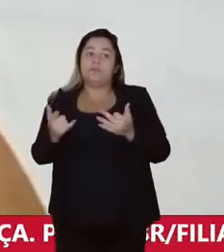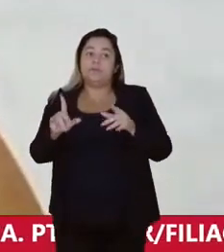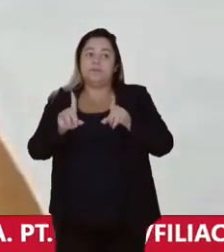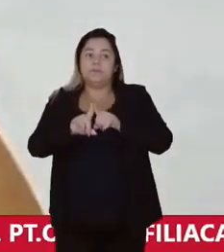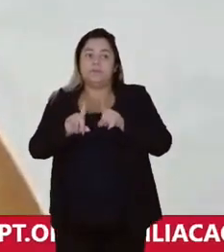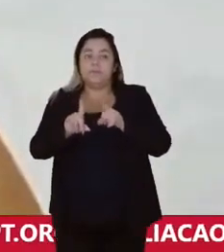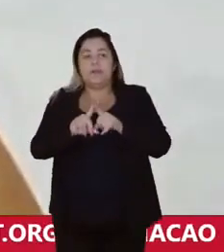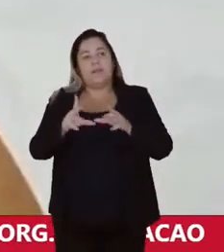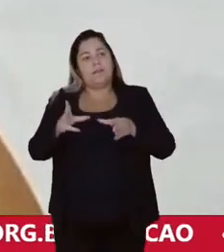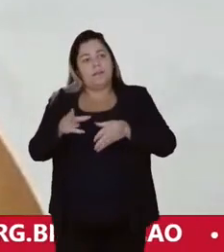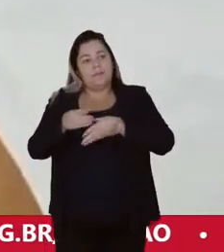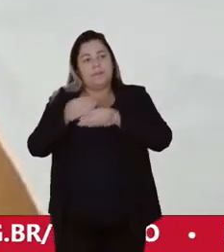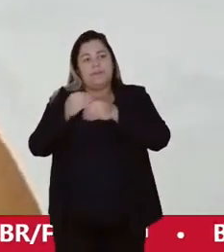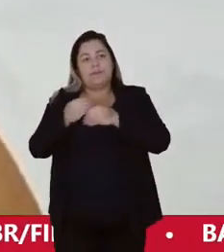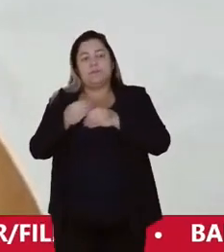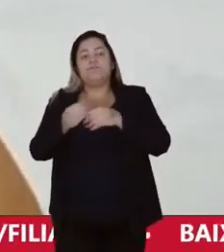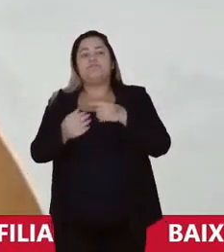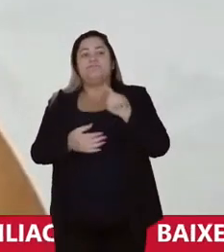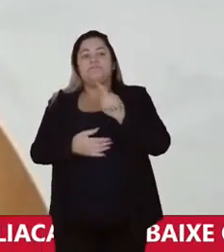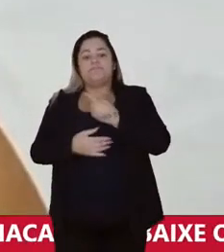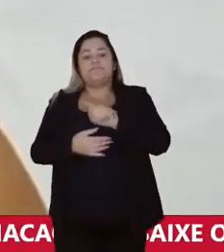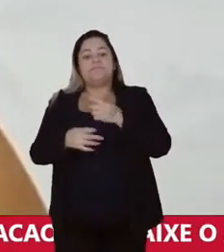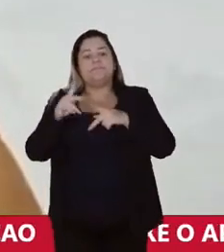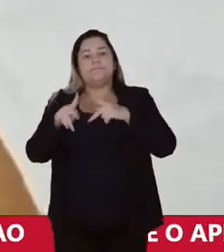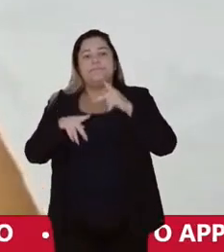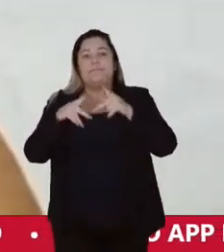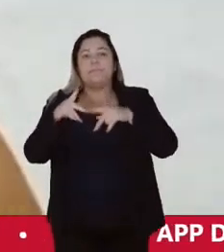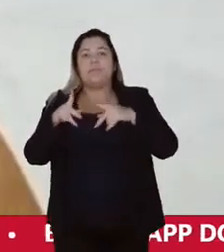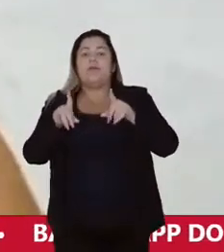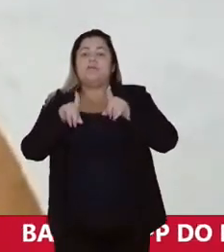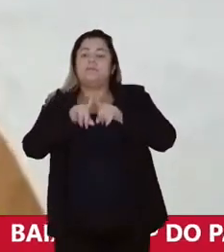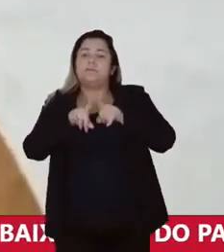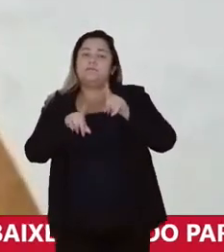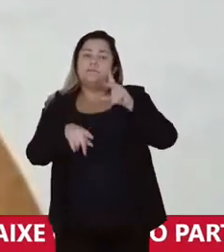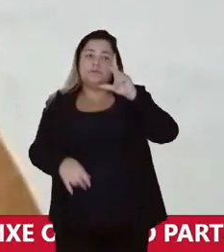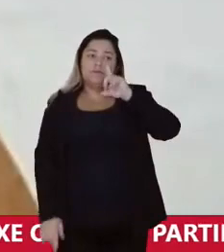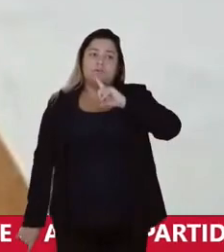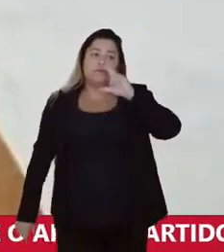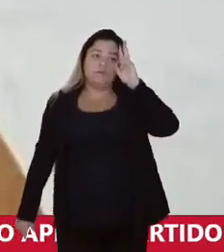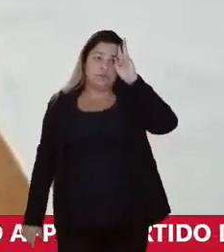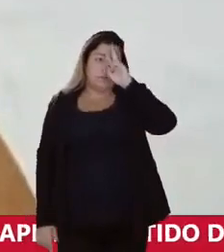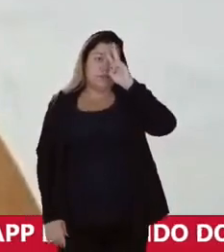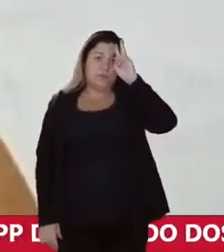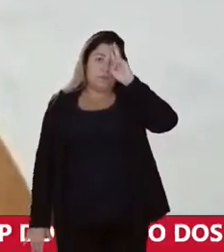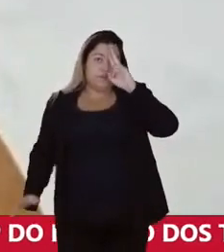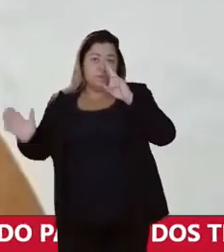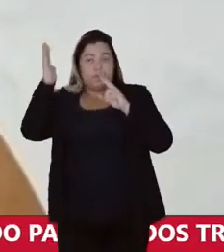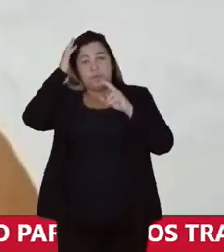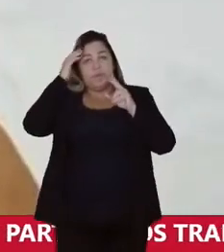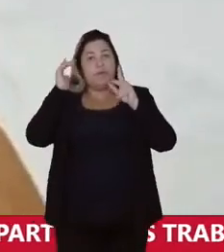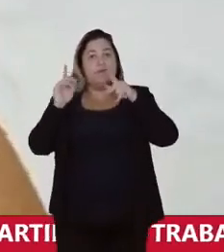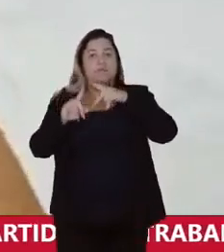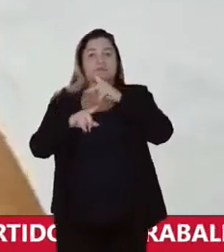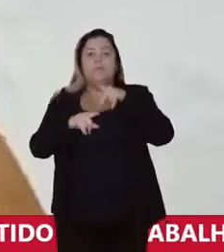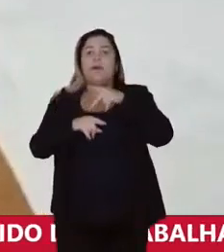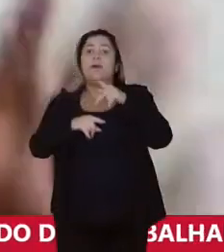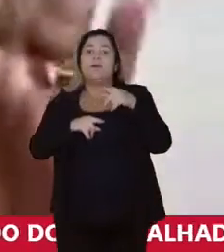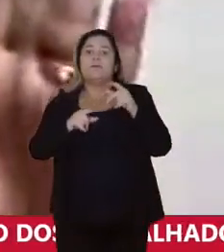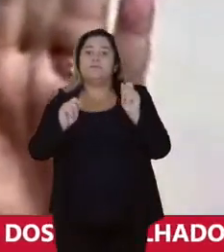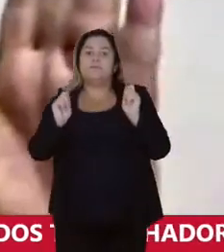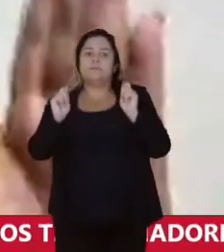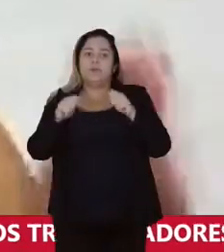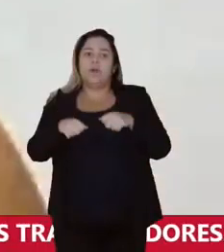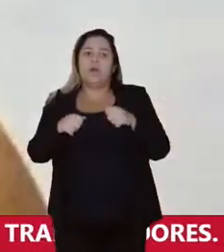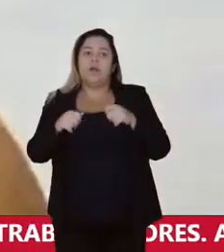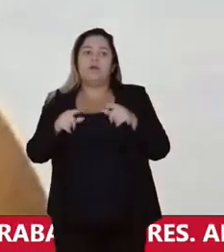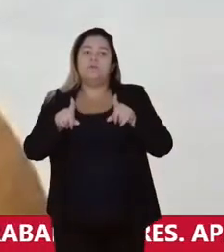quero acrescentar os nossos povos originários, porque existe uma história que não é contada desse país e a gente precisa fazer justiça